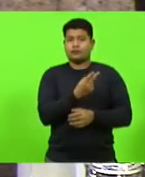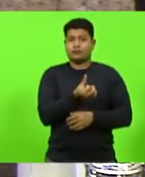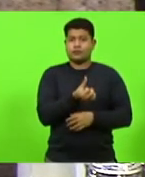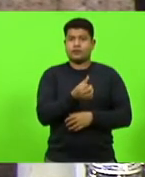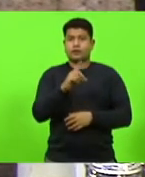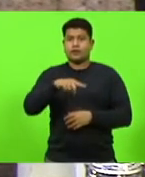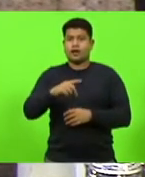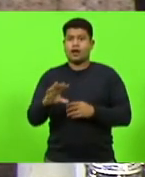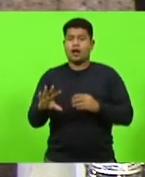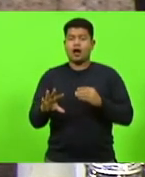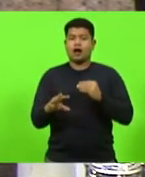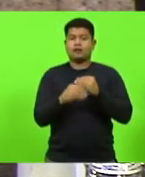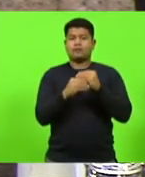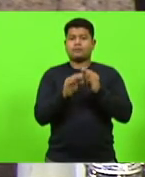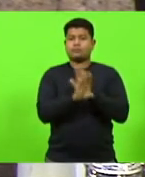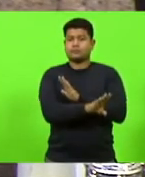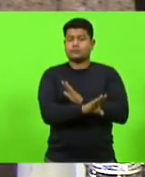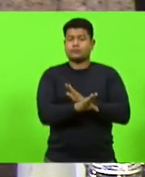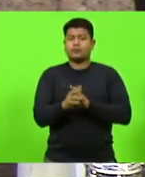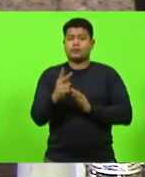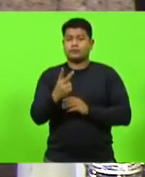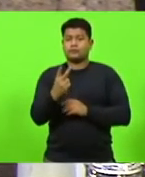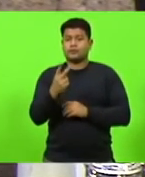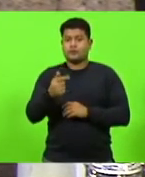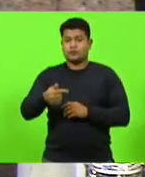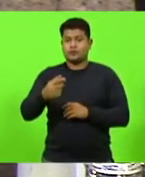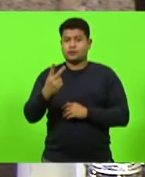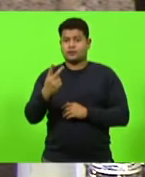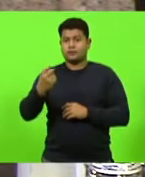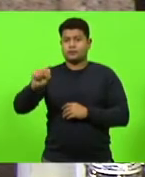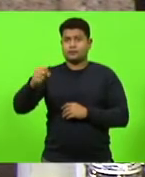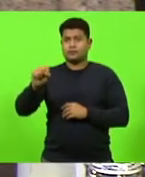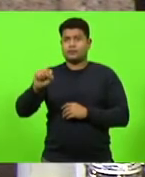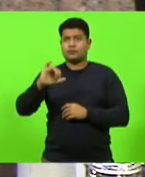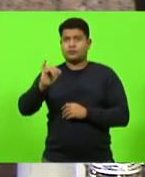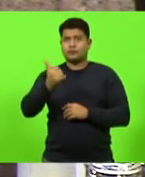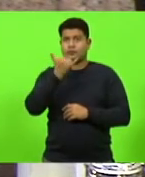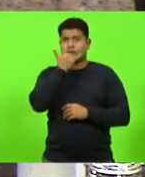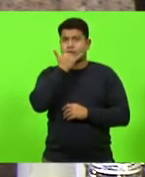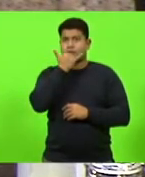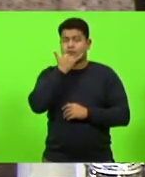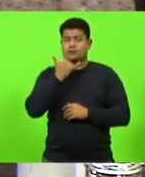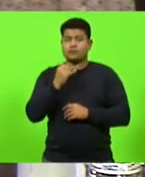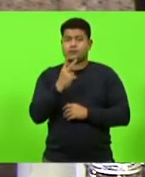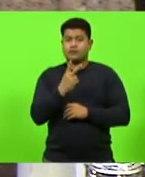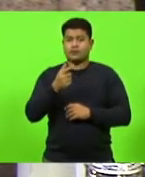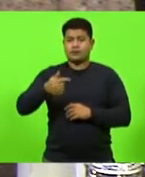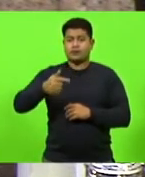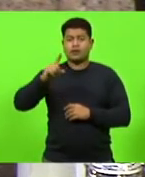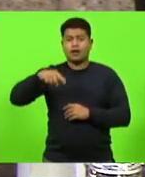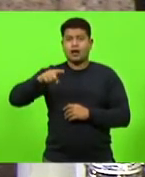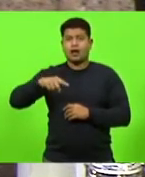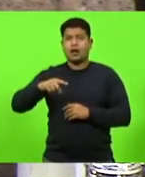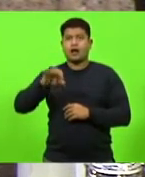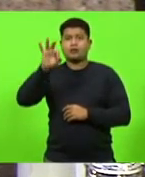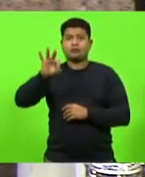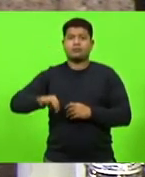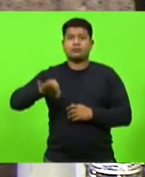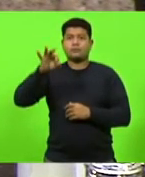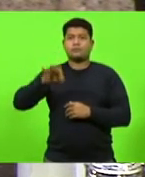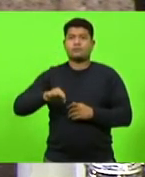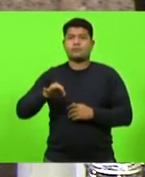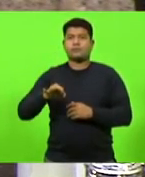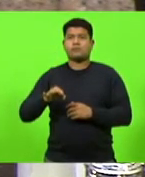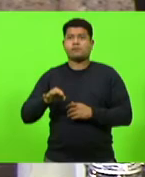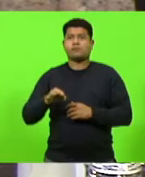A 27, a 28 é que são as justificativas. A justificativa é a 28 e a 27 são os percentuais. A supressiva